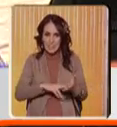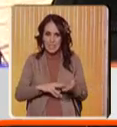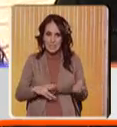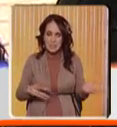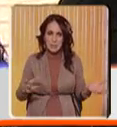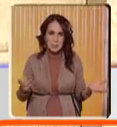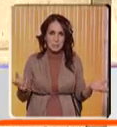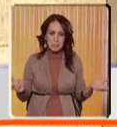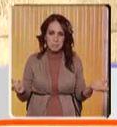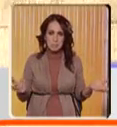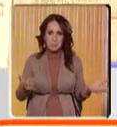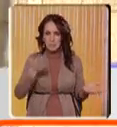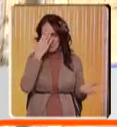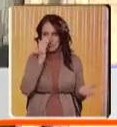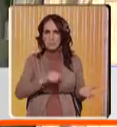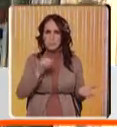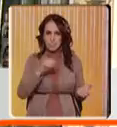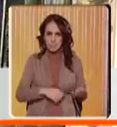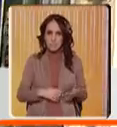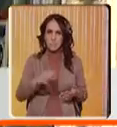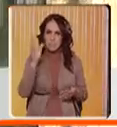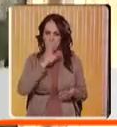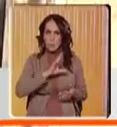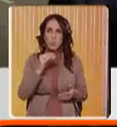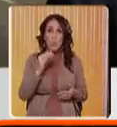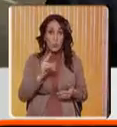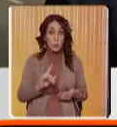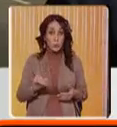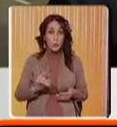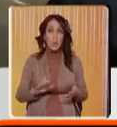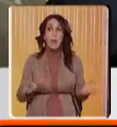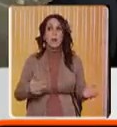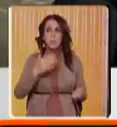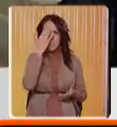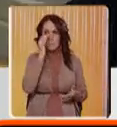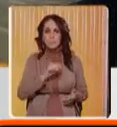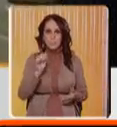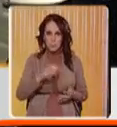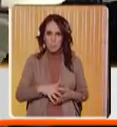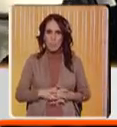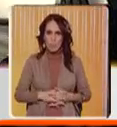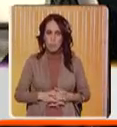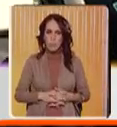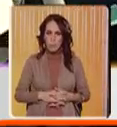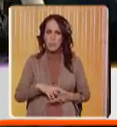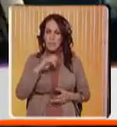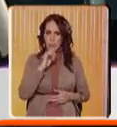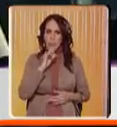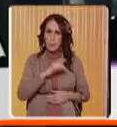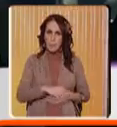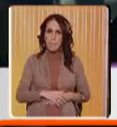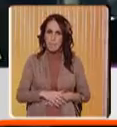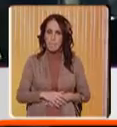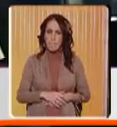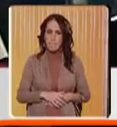afirmar uma coisa dessas. Também acho que sim. Se forem em demasia... Olha, isso eu penso que sim. Penso que pode.